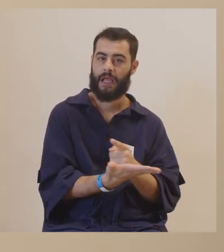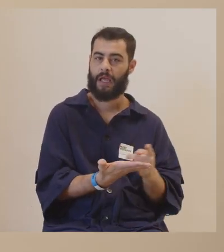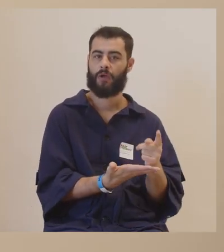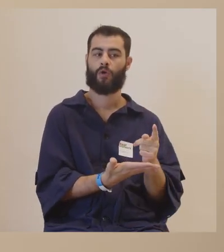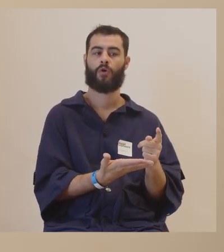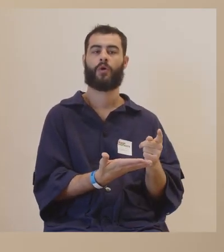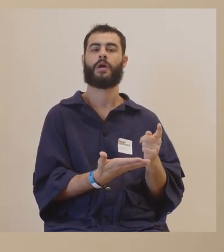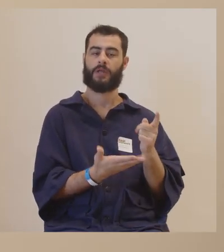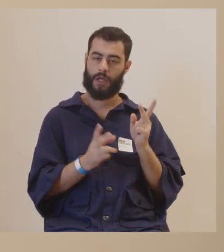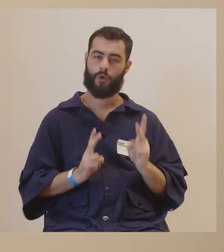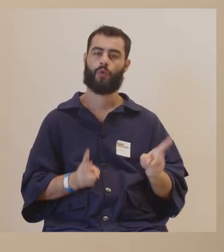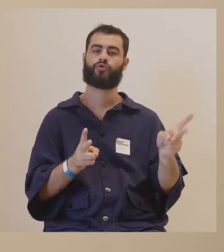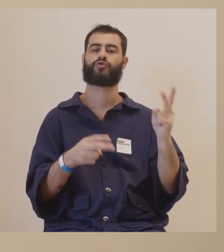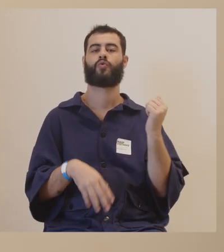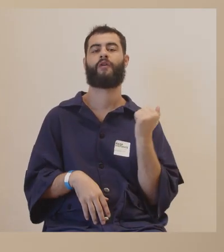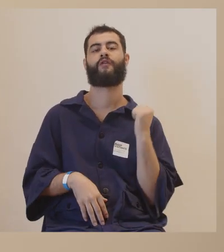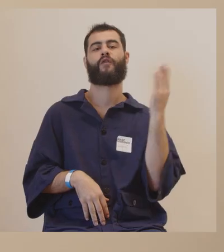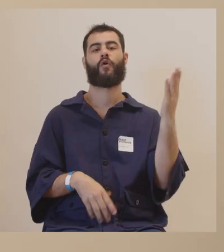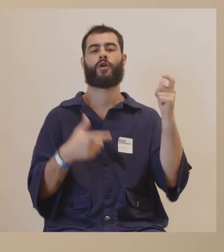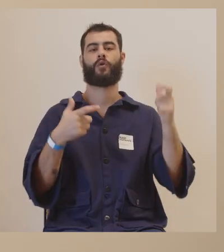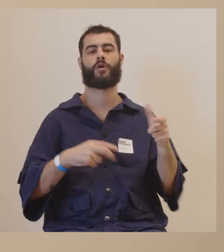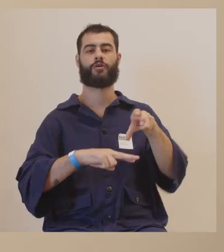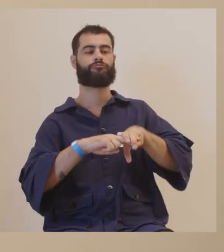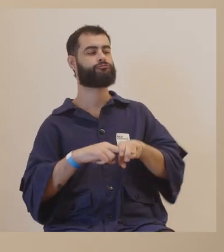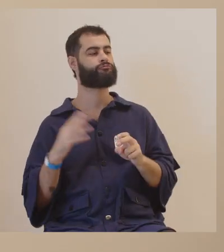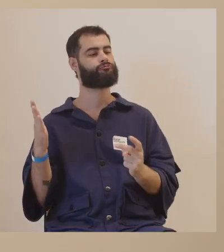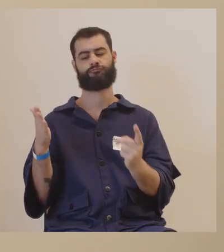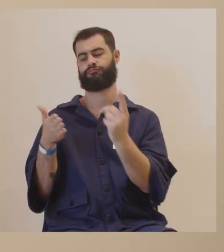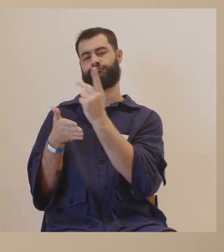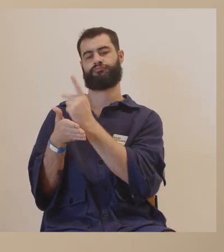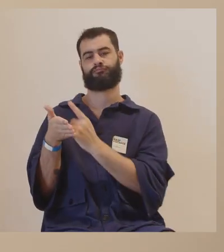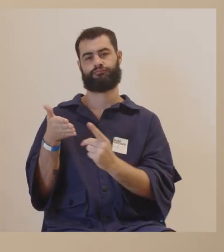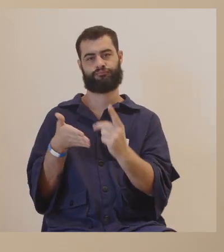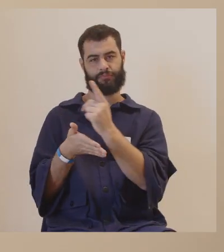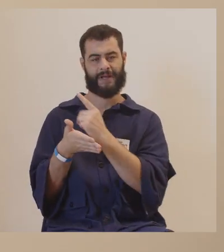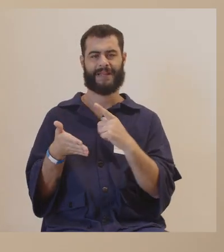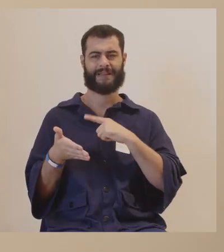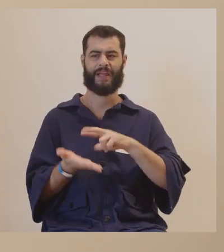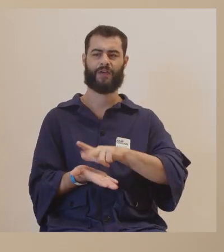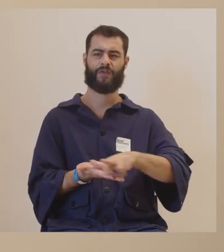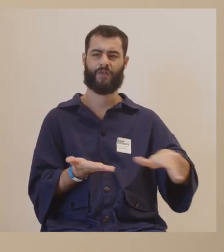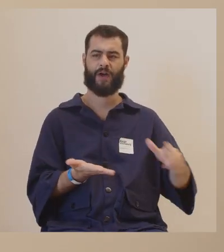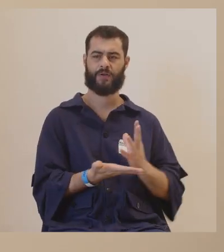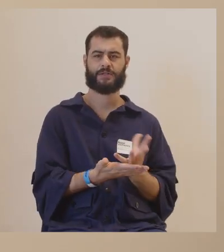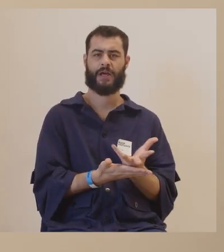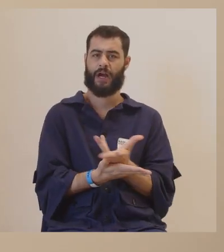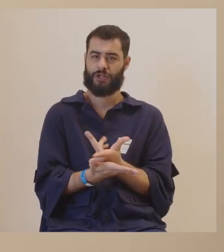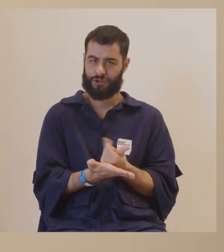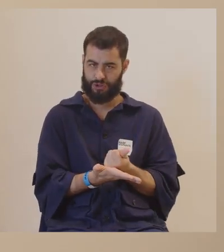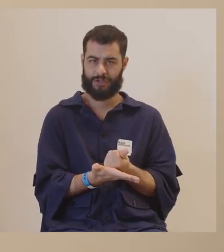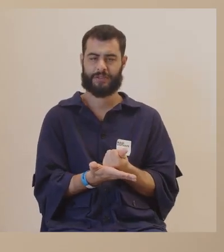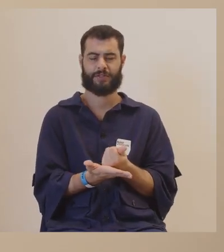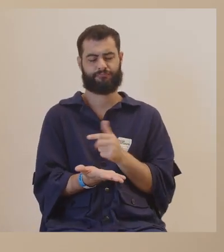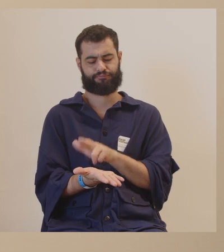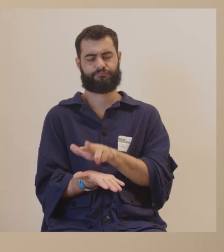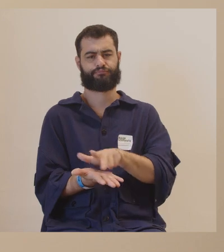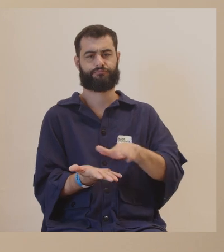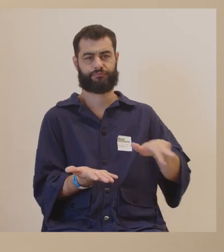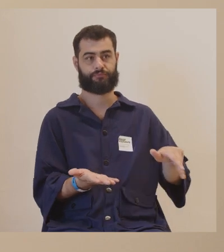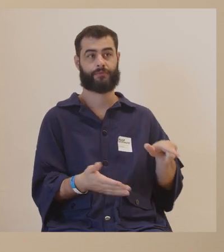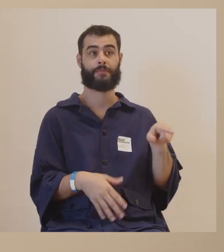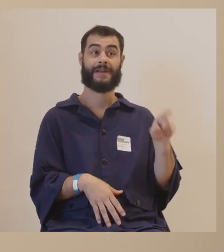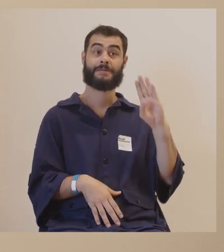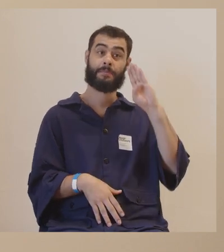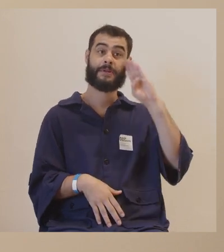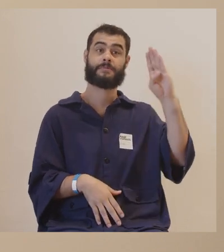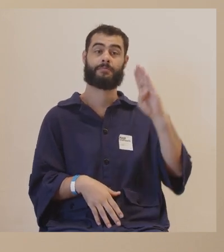pintar ao ar livre, né? Eu estou falando de pintores como Camille Corot, Millet, Théodore Rousseau, mas, sobretudo, Corot tem um papel importante, né,